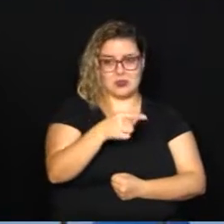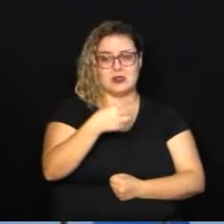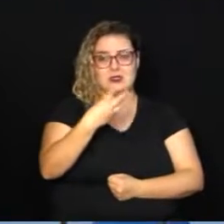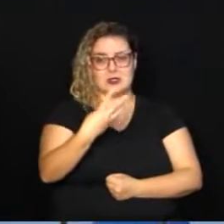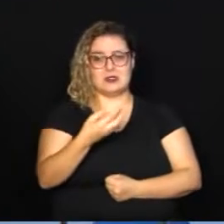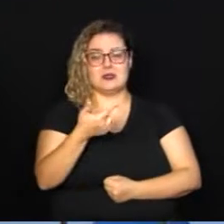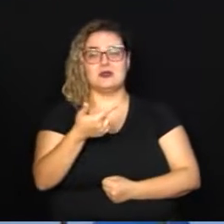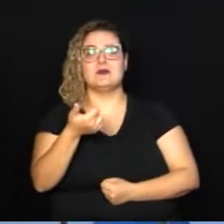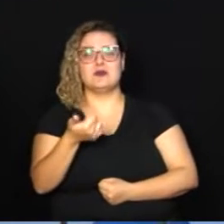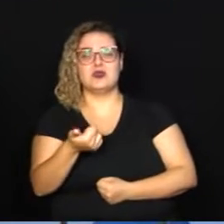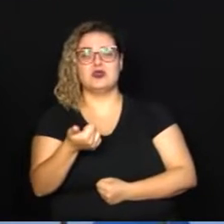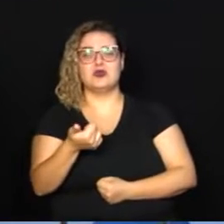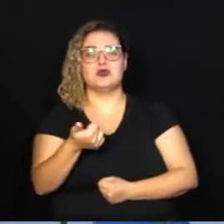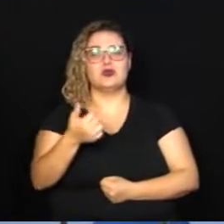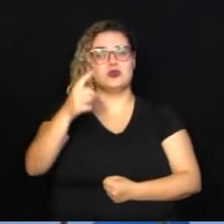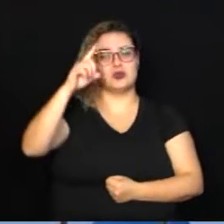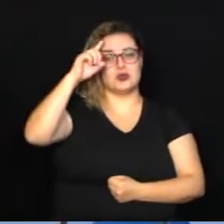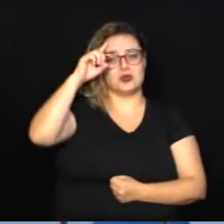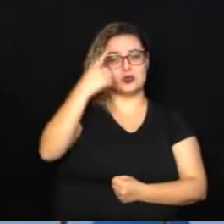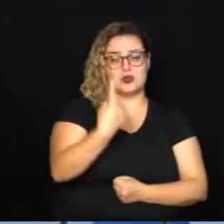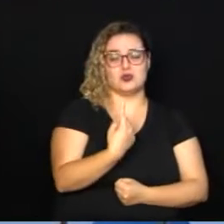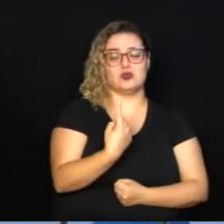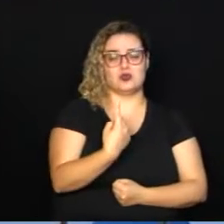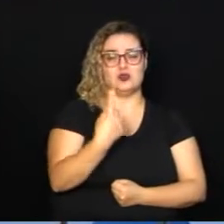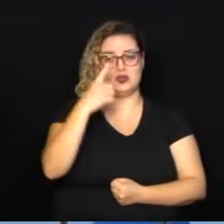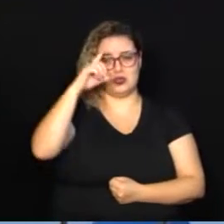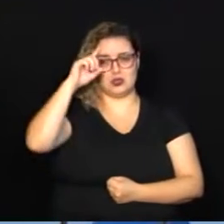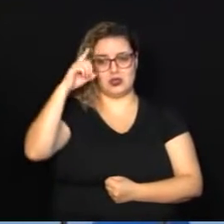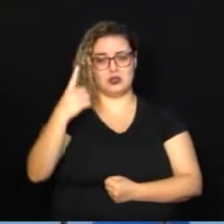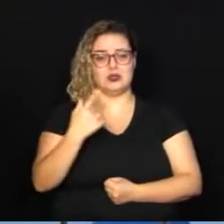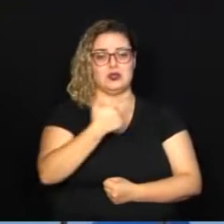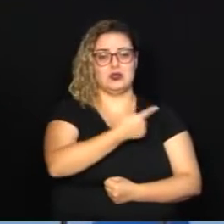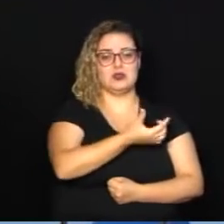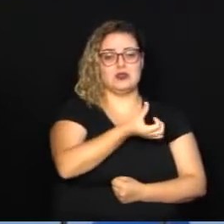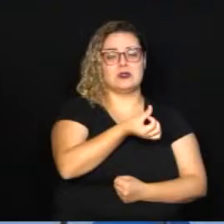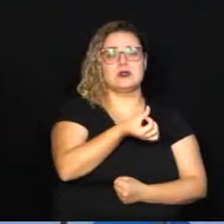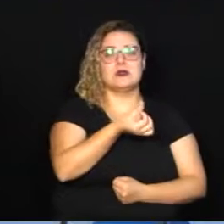32.321 casos nas últimas 24 horas e